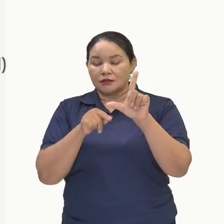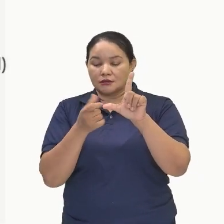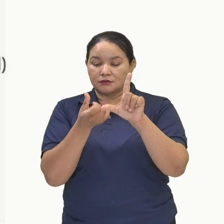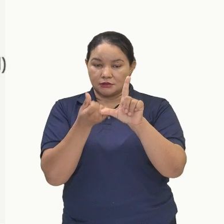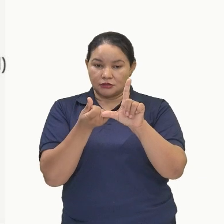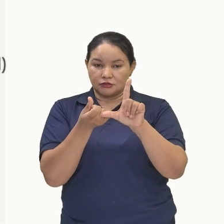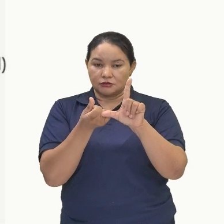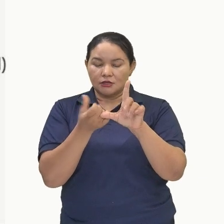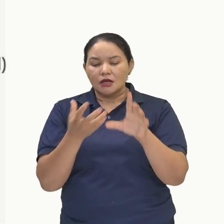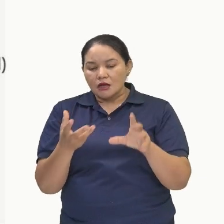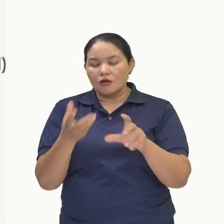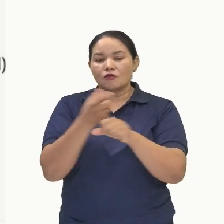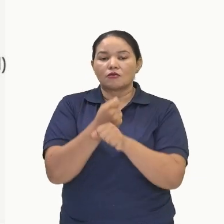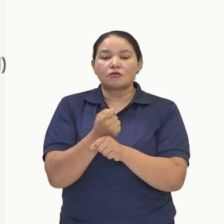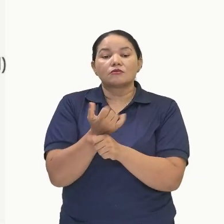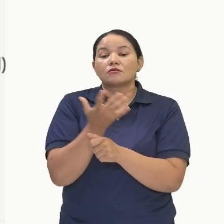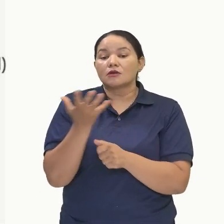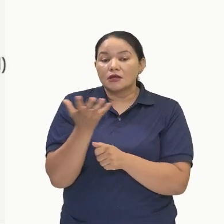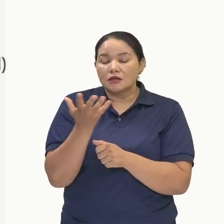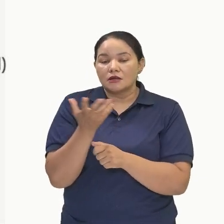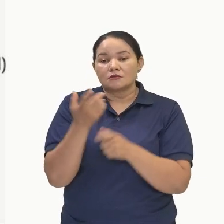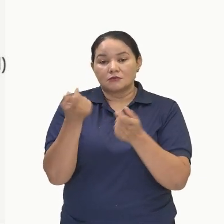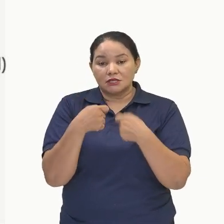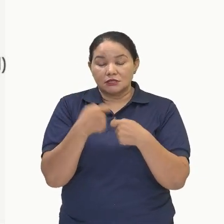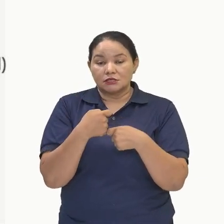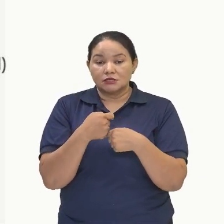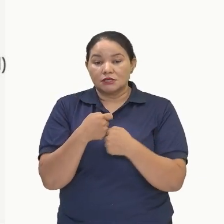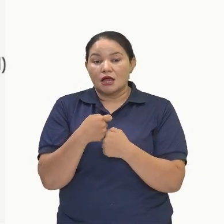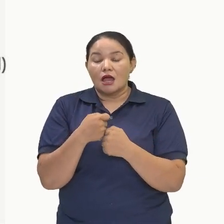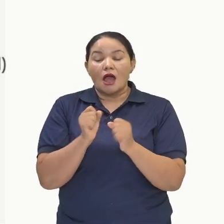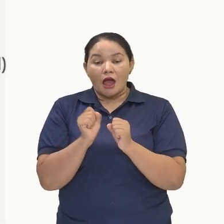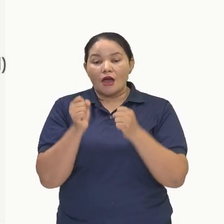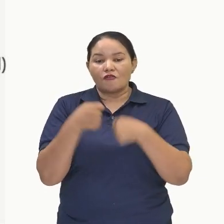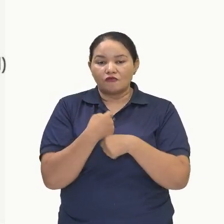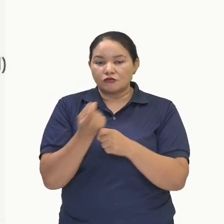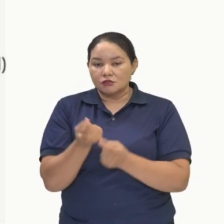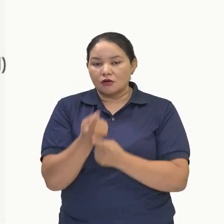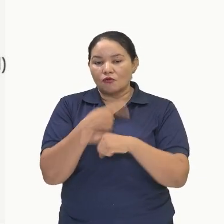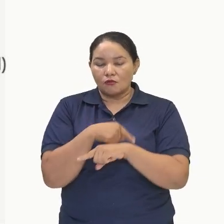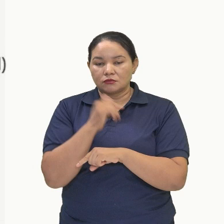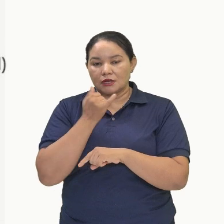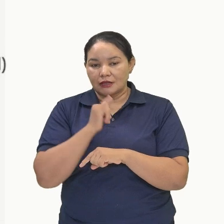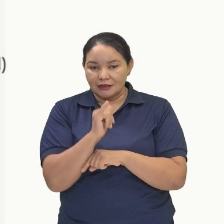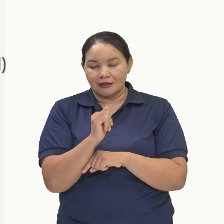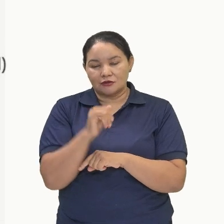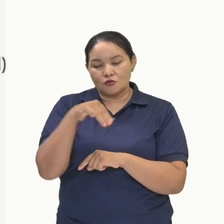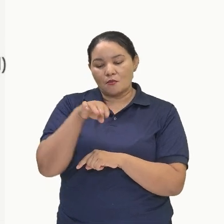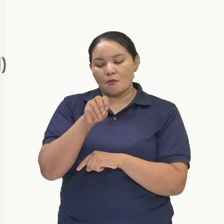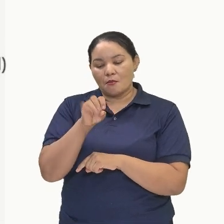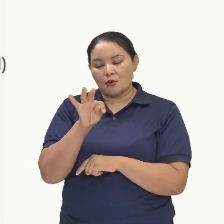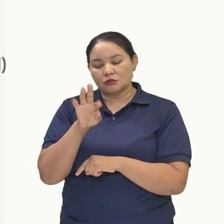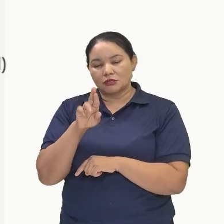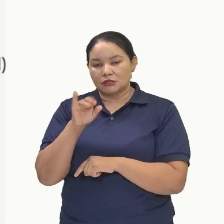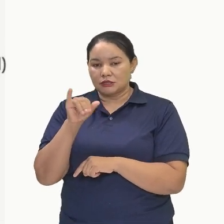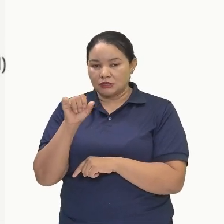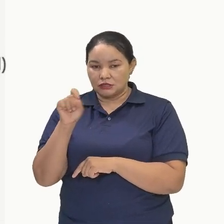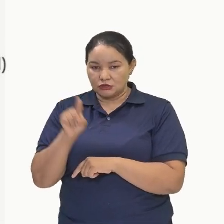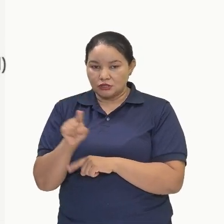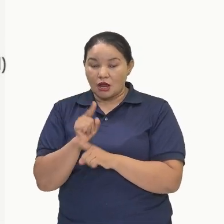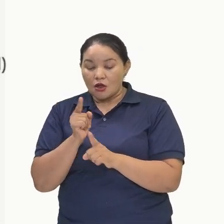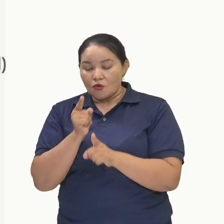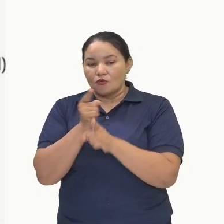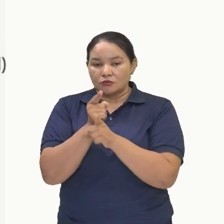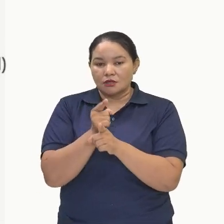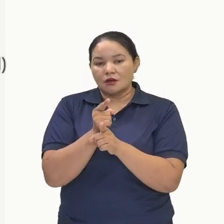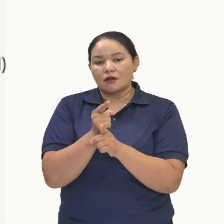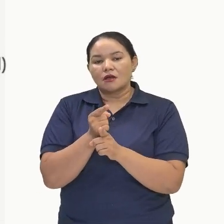aqui? Eu quero a força contra-eletromotriz e a resistência interna desse receptor. Então, a gente vai ver